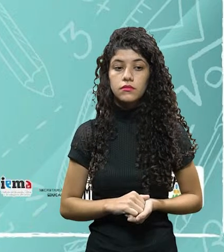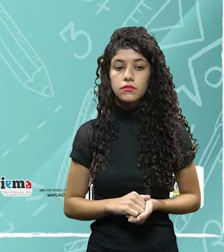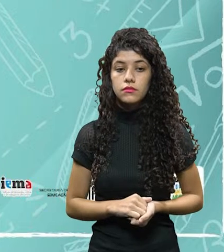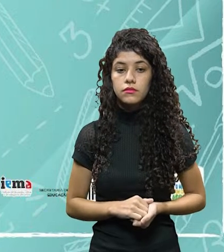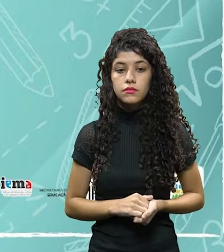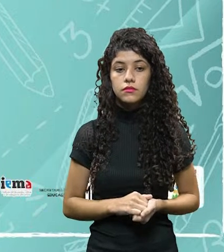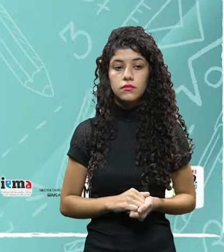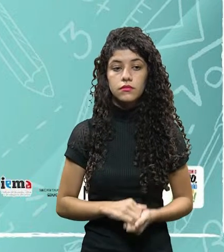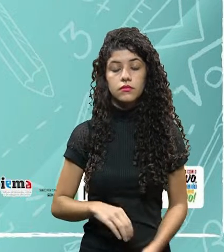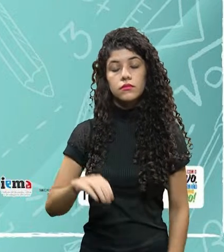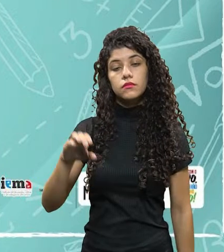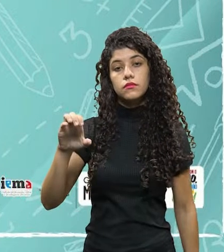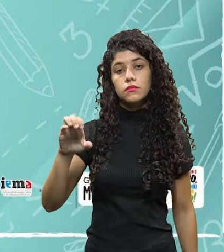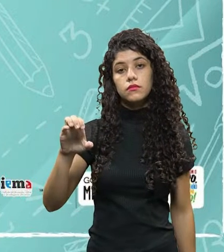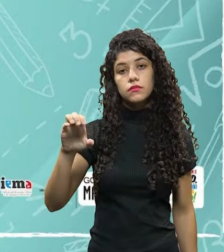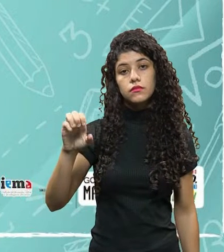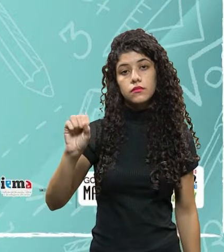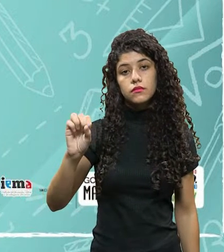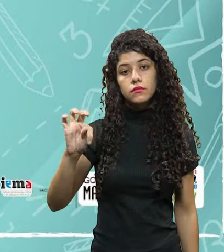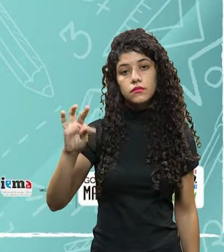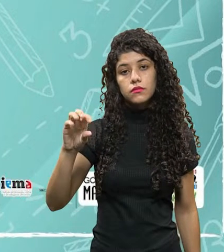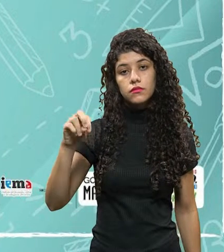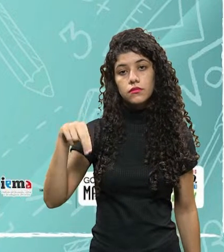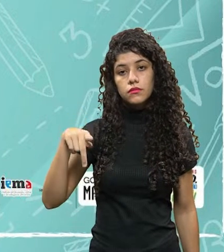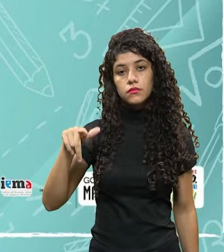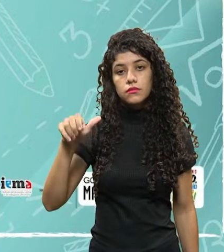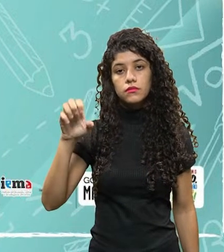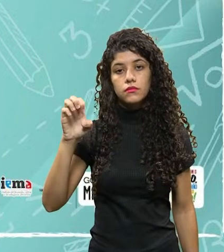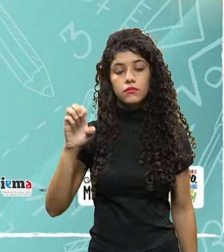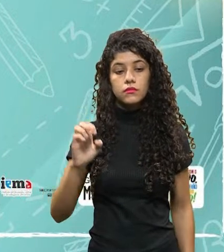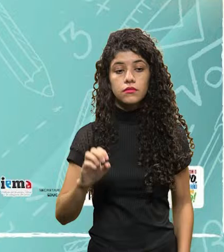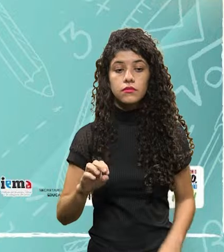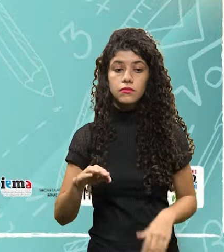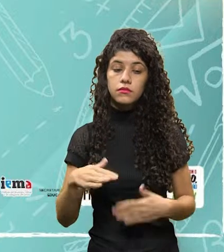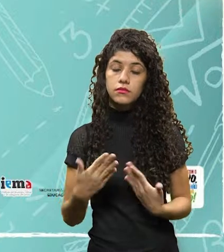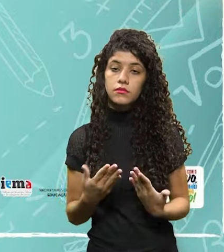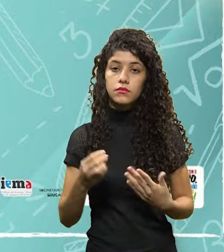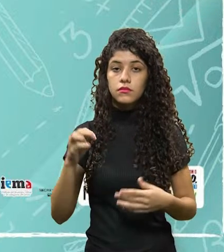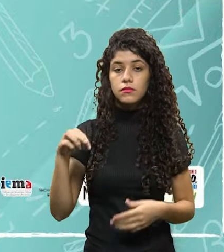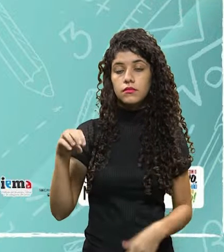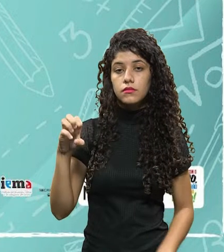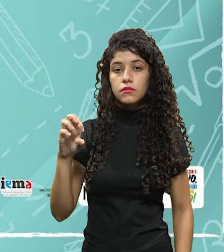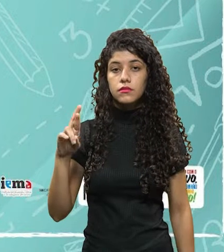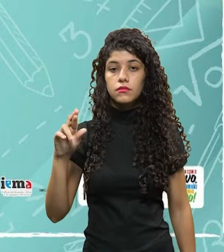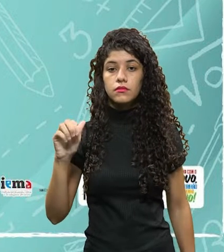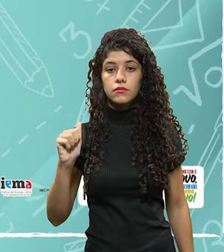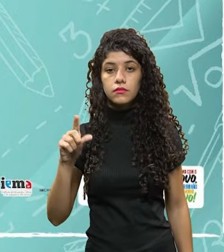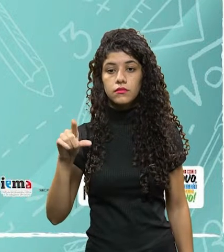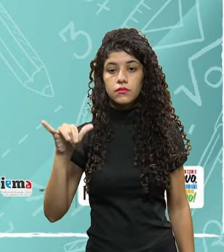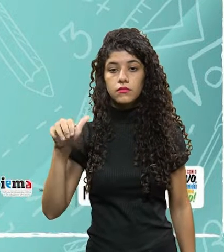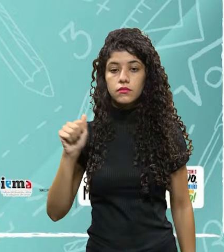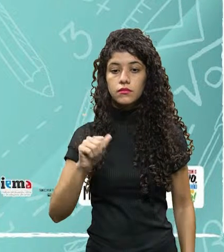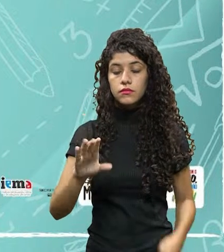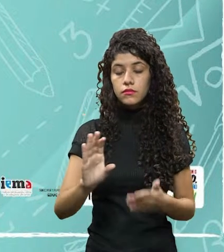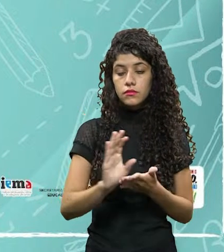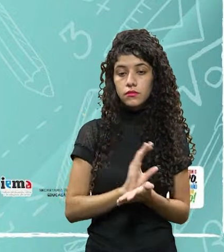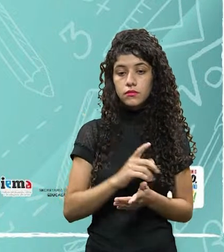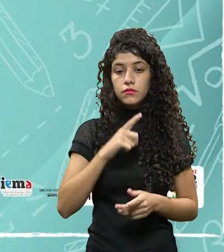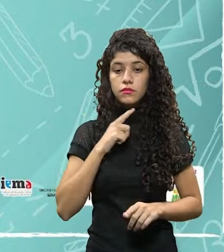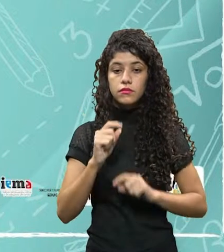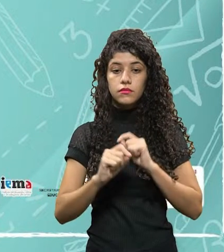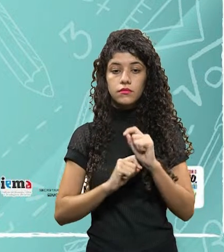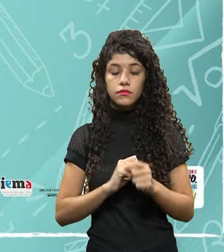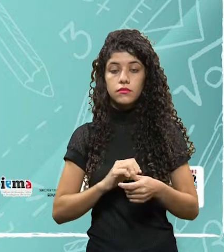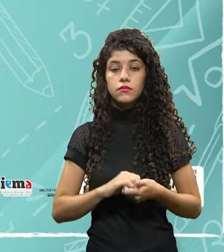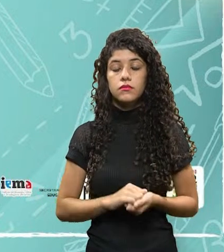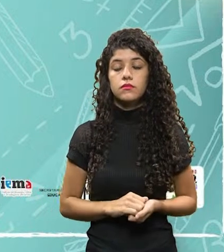ou mercadorias está vinculado ao ativo. É um bem. Então a empresa adquiriu essa mercadoria, ela se tornou um bem, conta do